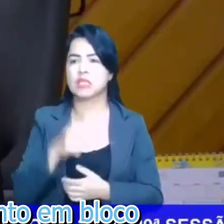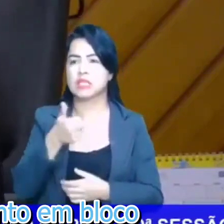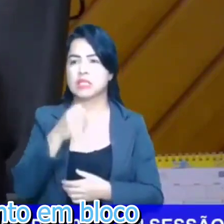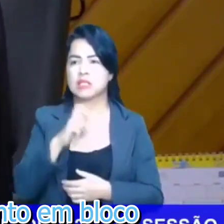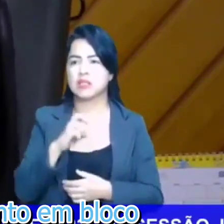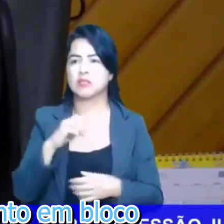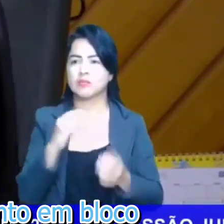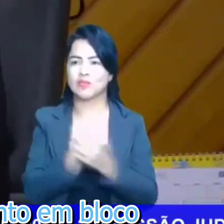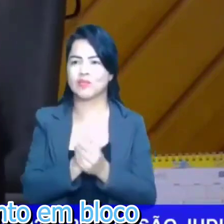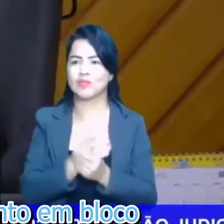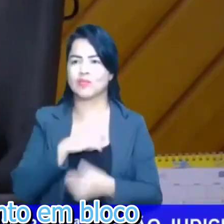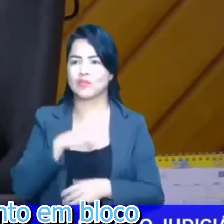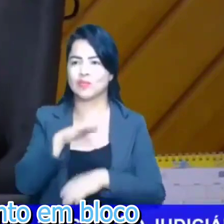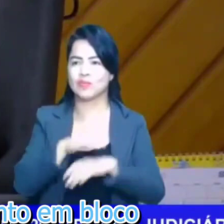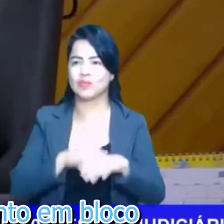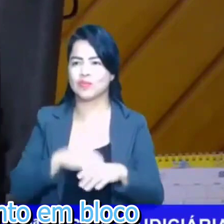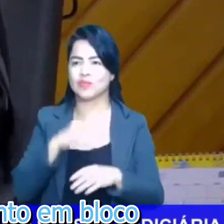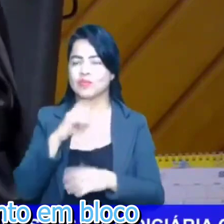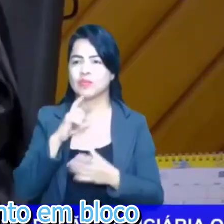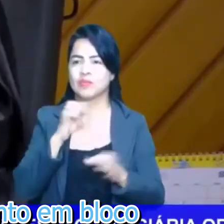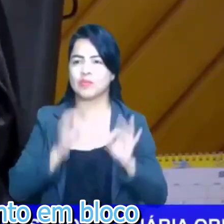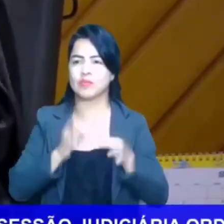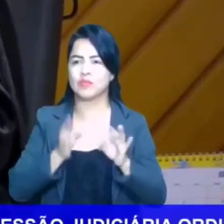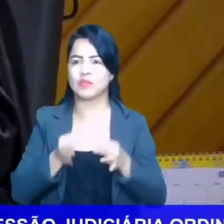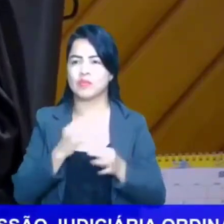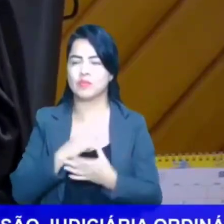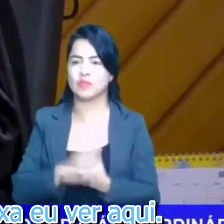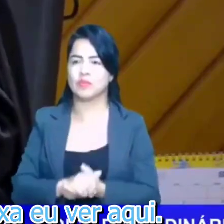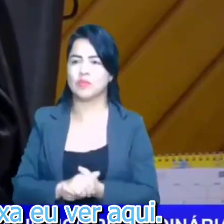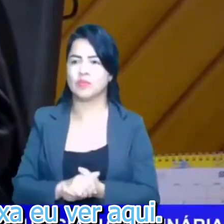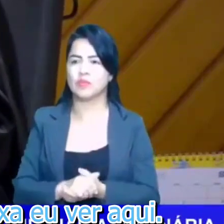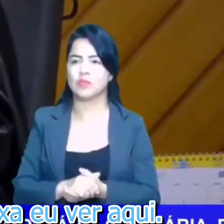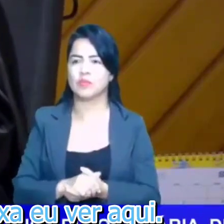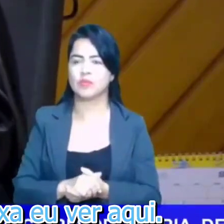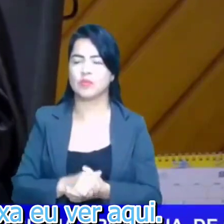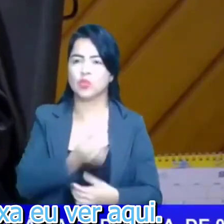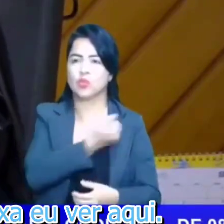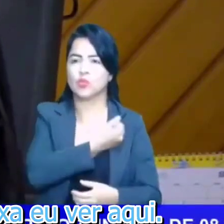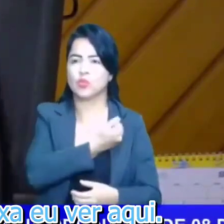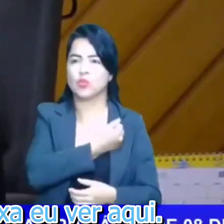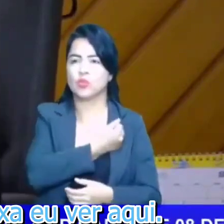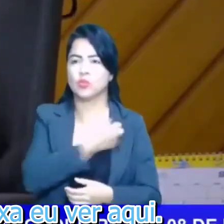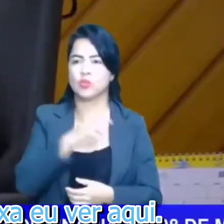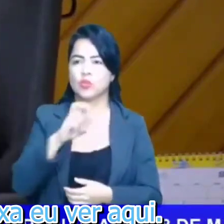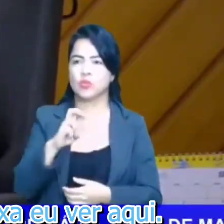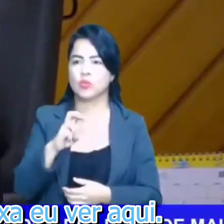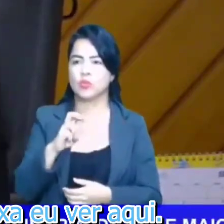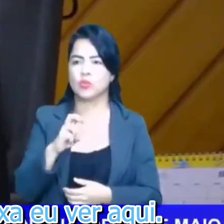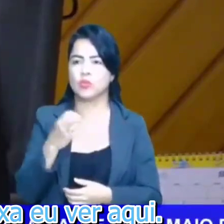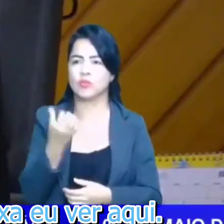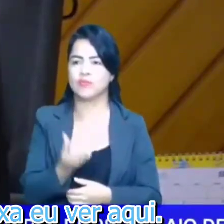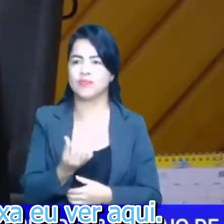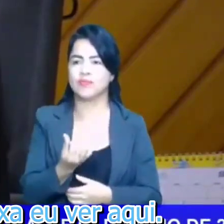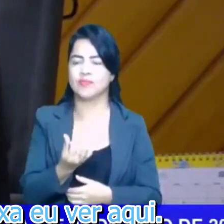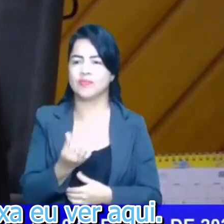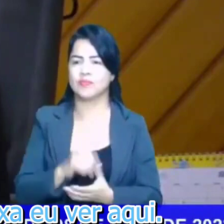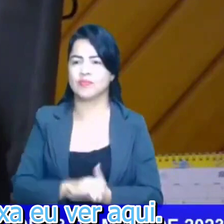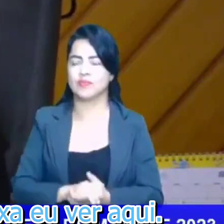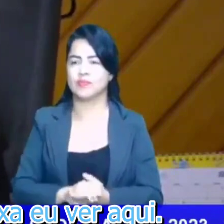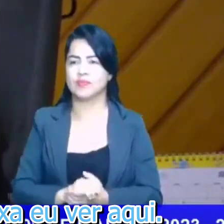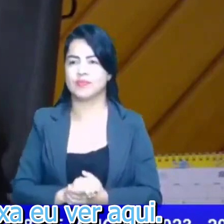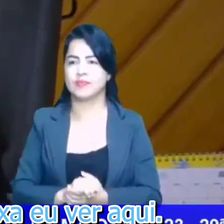15 processos. Eu chamo, então, a julgamento em bloco os números da pauta, números 5 e 6. É isso,